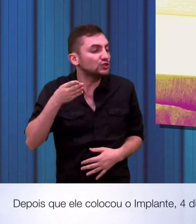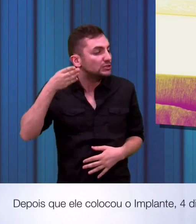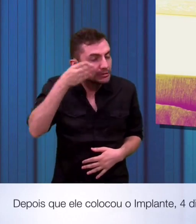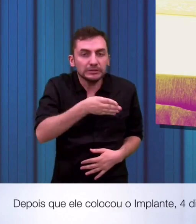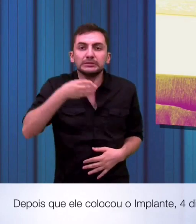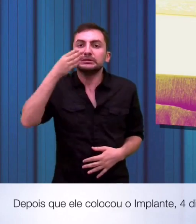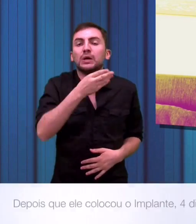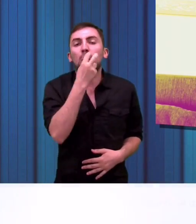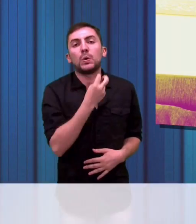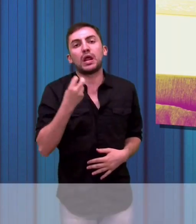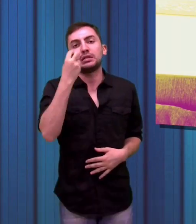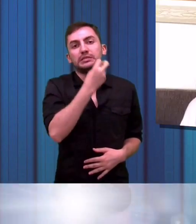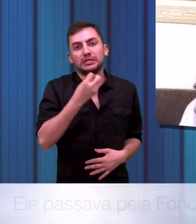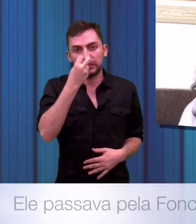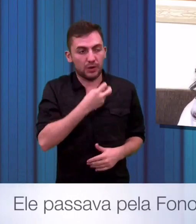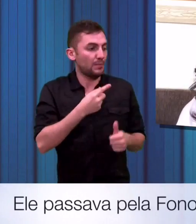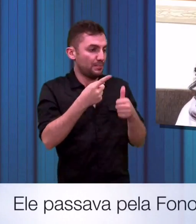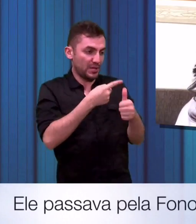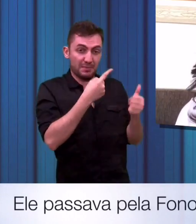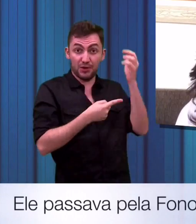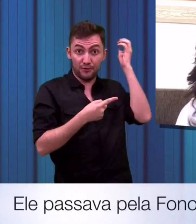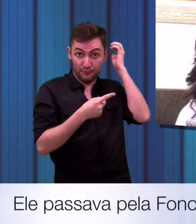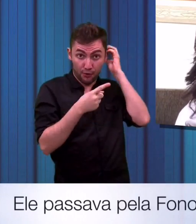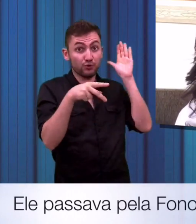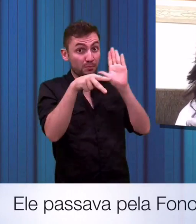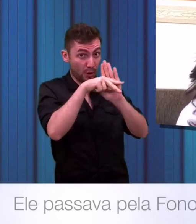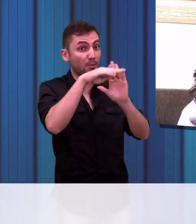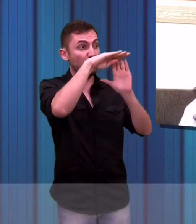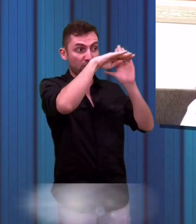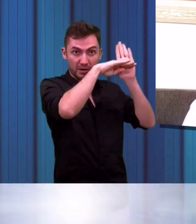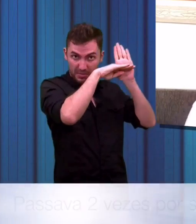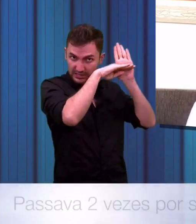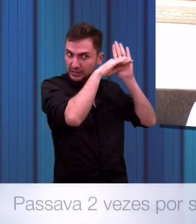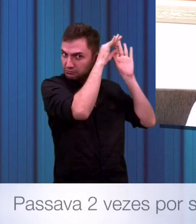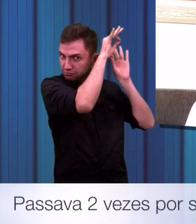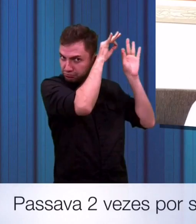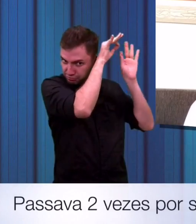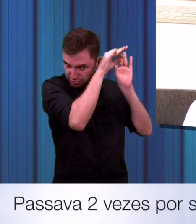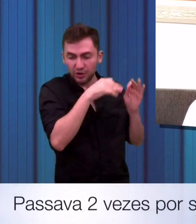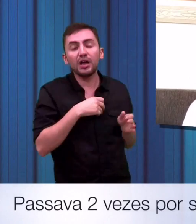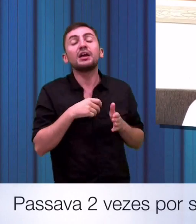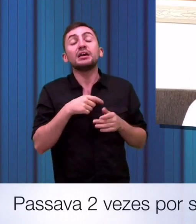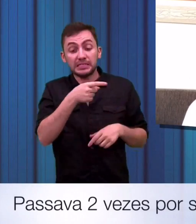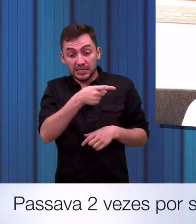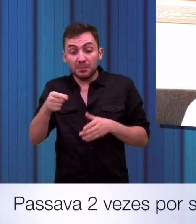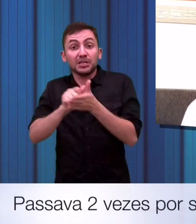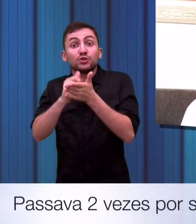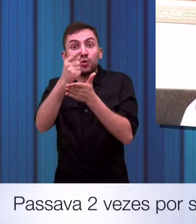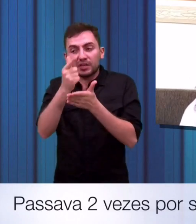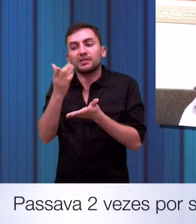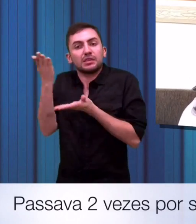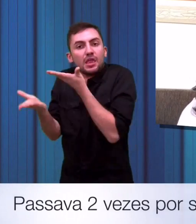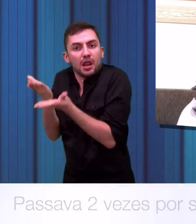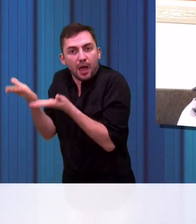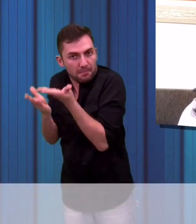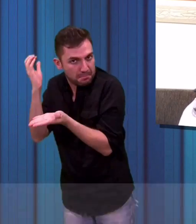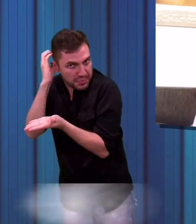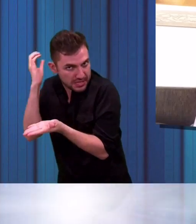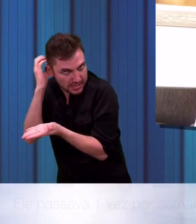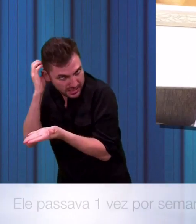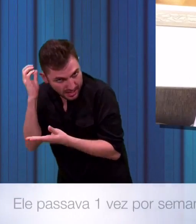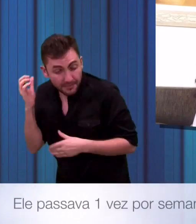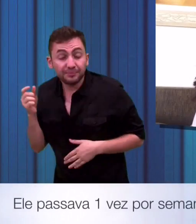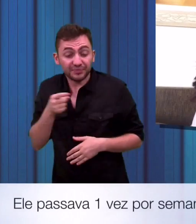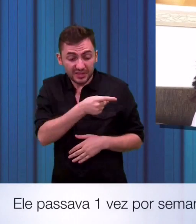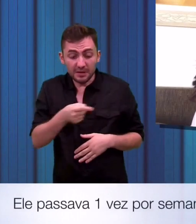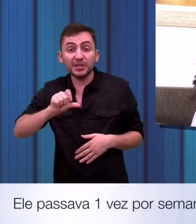era dedicado à oralização do Guilherme. Ele passava pela fono da programação, ele passava 2 vezes por semana pela fono da terapia,